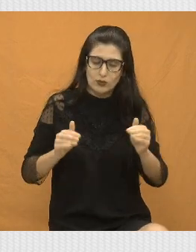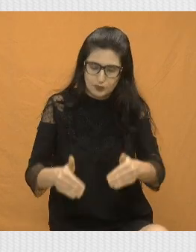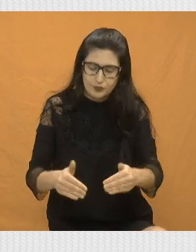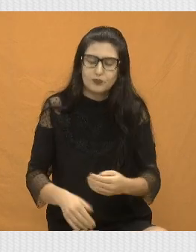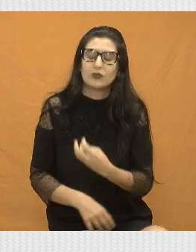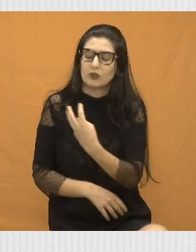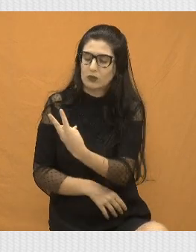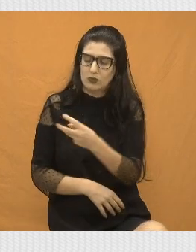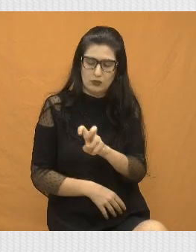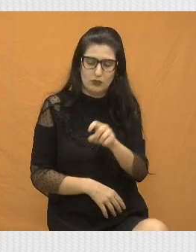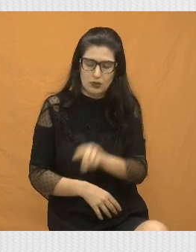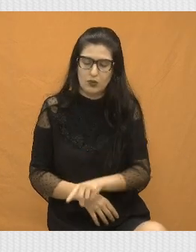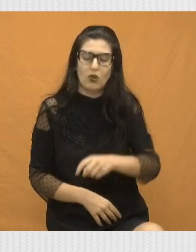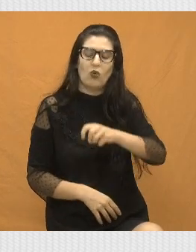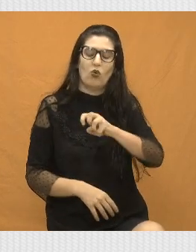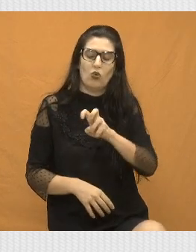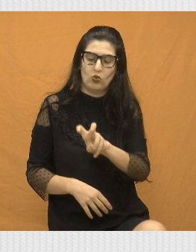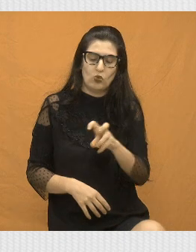de